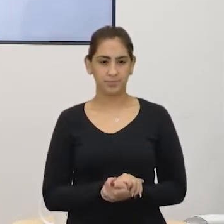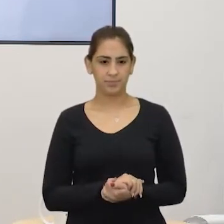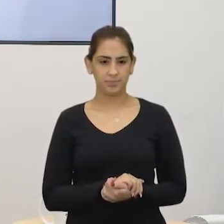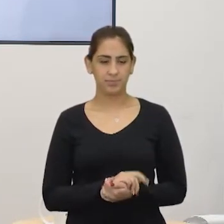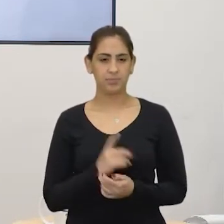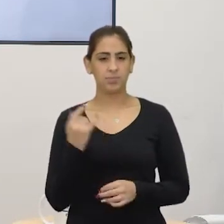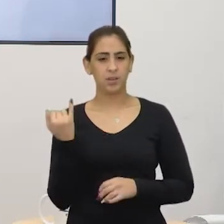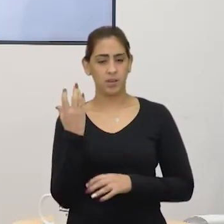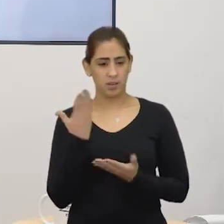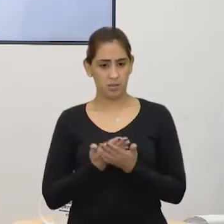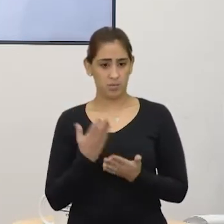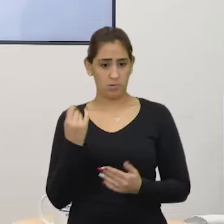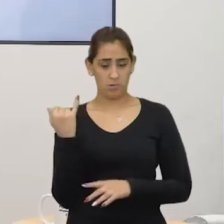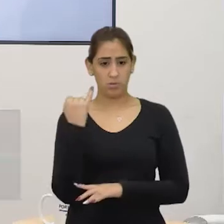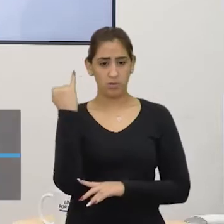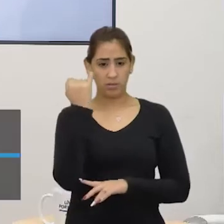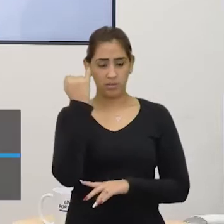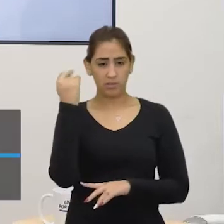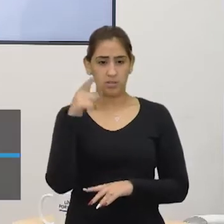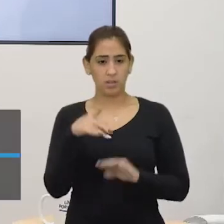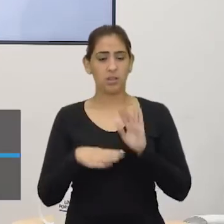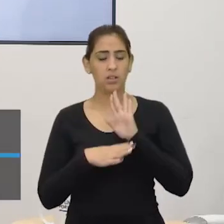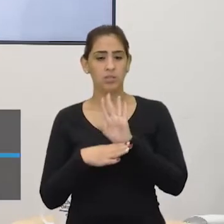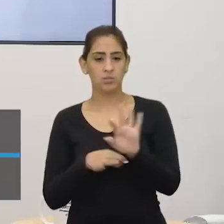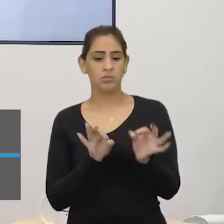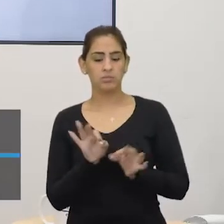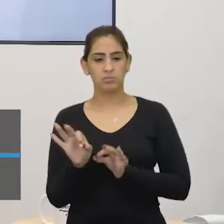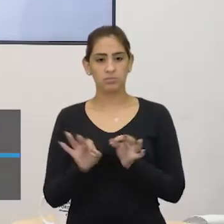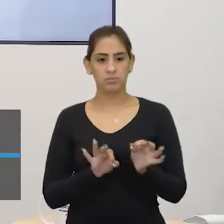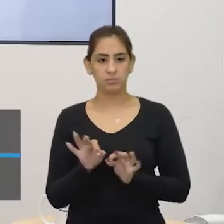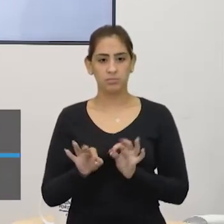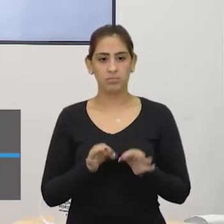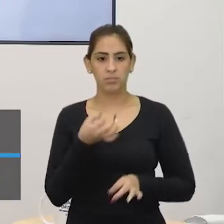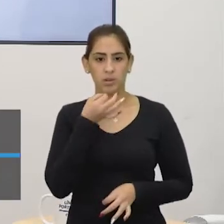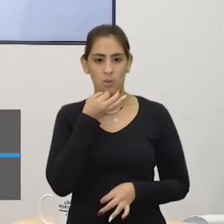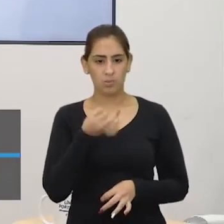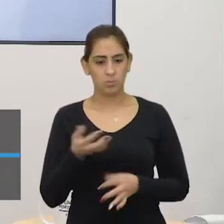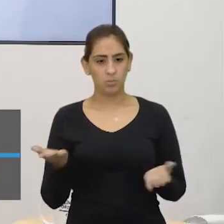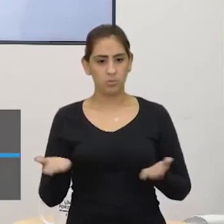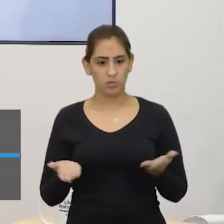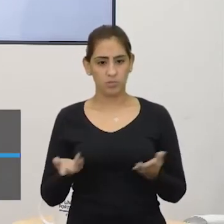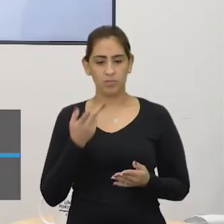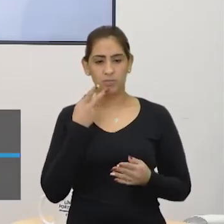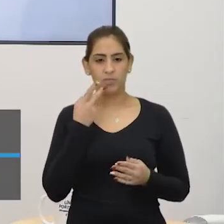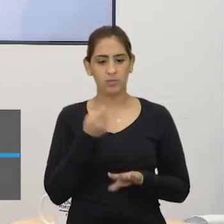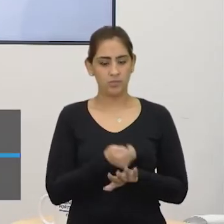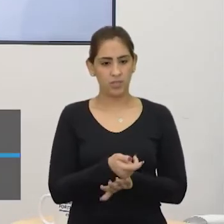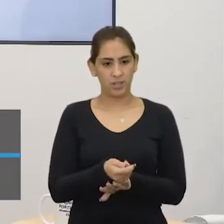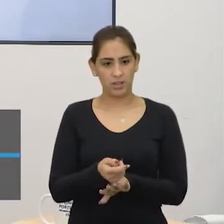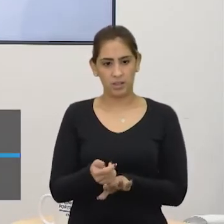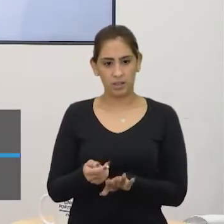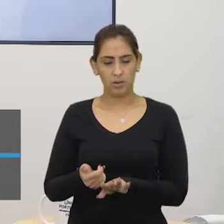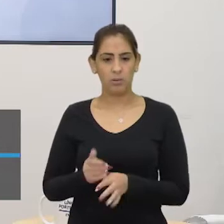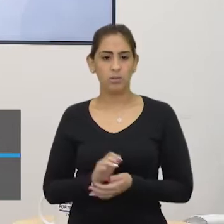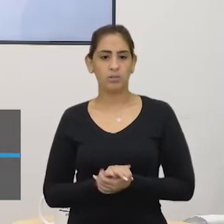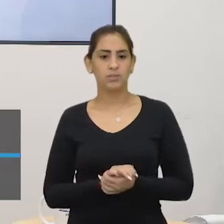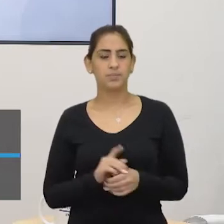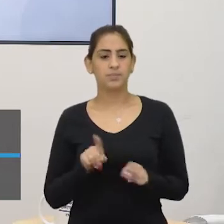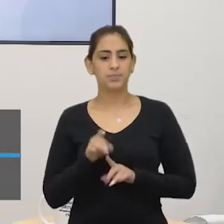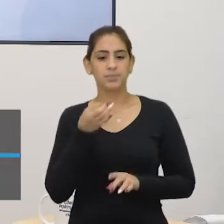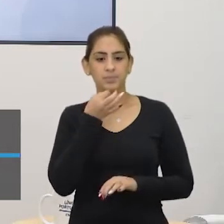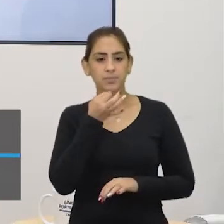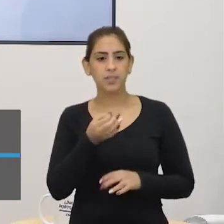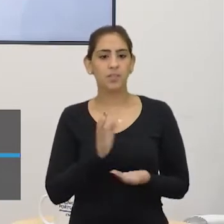super importante que eu acho que ela ajuda a coordenar os assuntos de hoje. Falamos de fake news. A gente indicou alguns filmes que